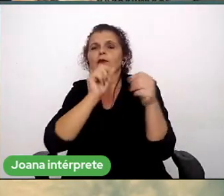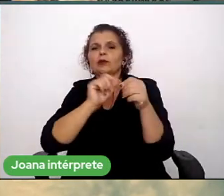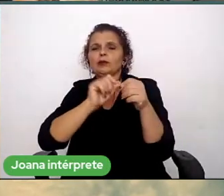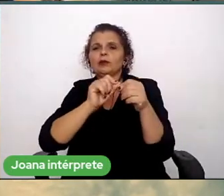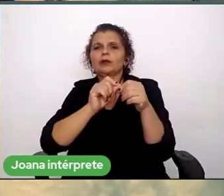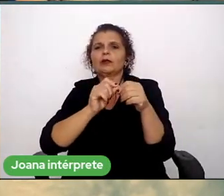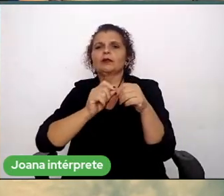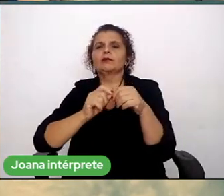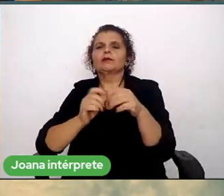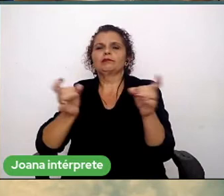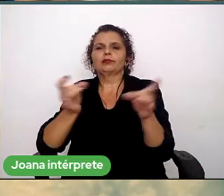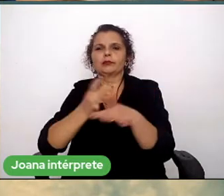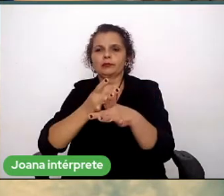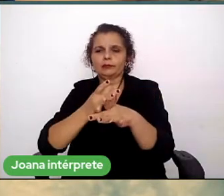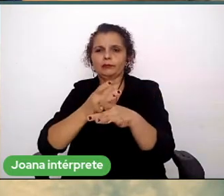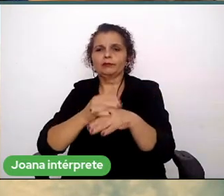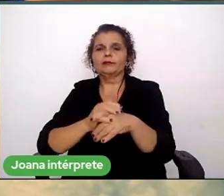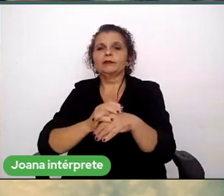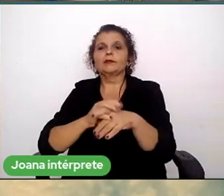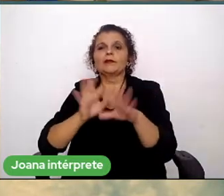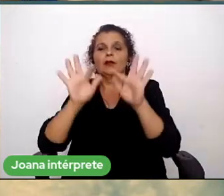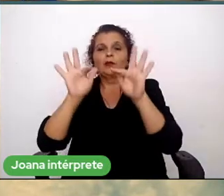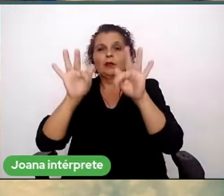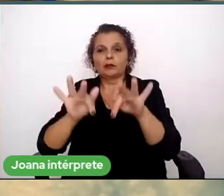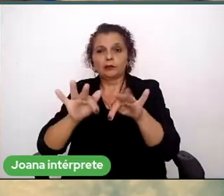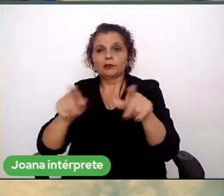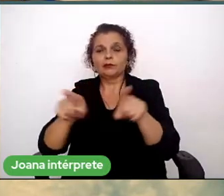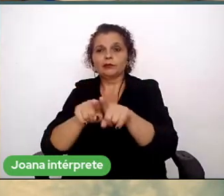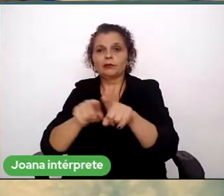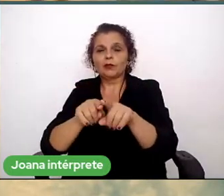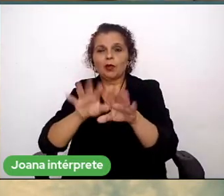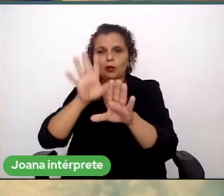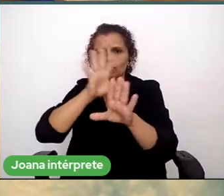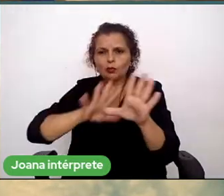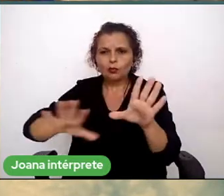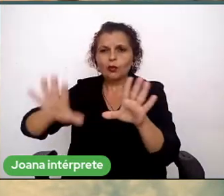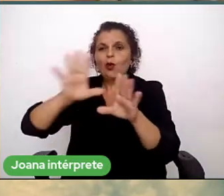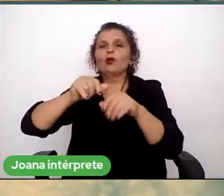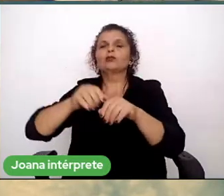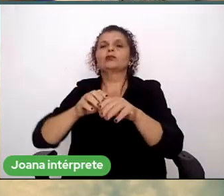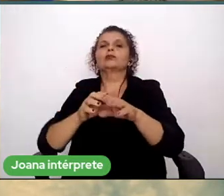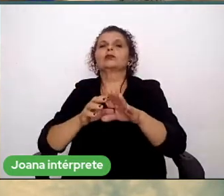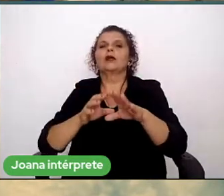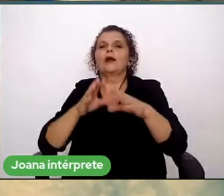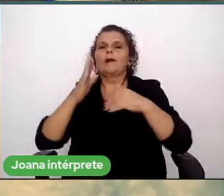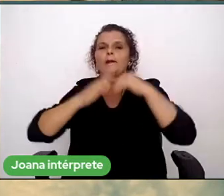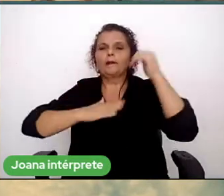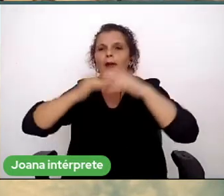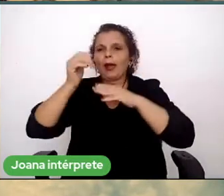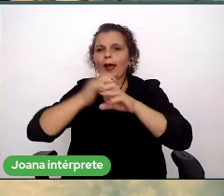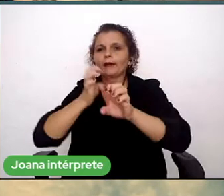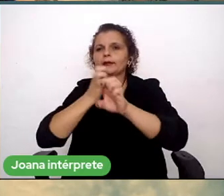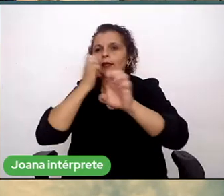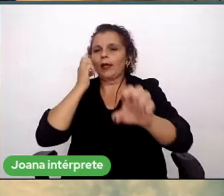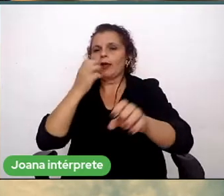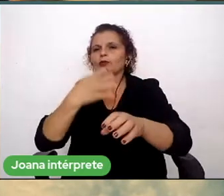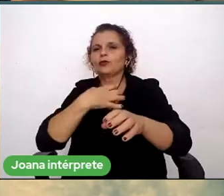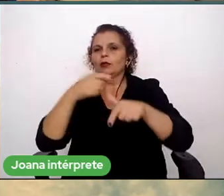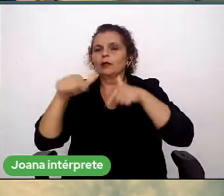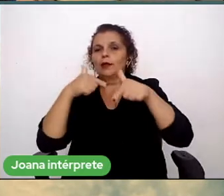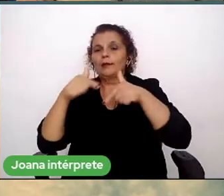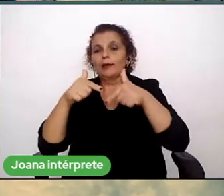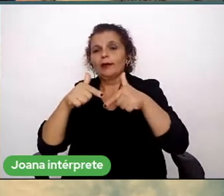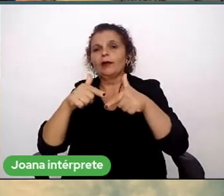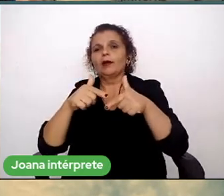tem uma tratativa e por fim gente permeando todo o nosso processo desenvolvimento toda essa prática de engenharia modo de trabalho gestão de entrega